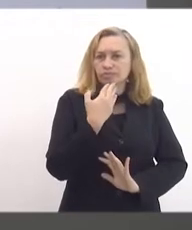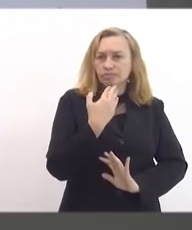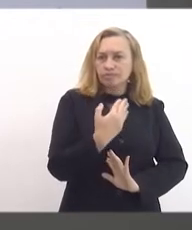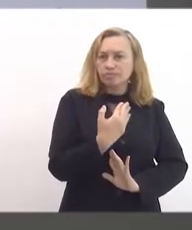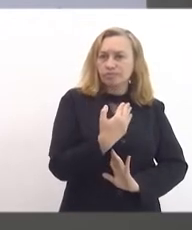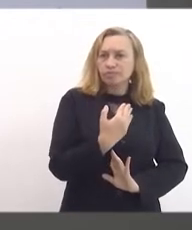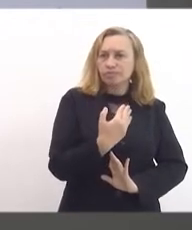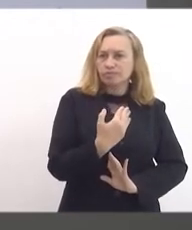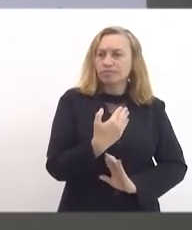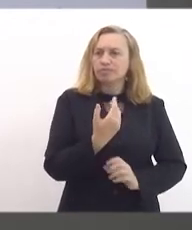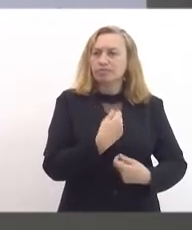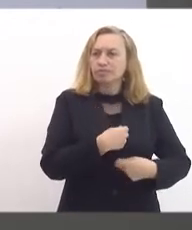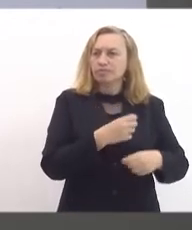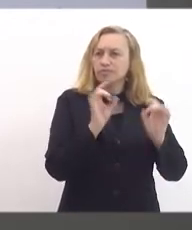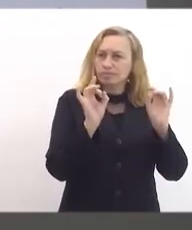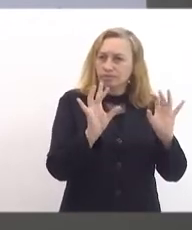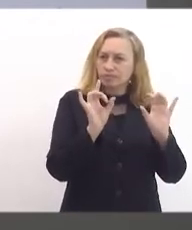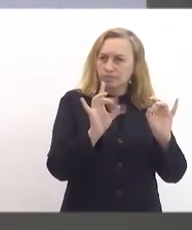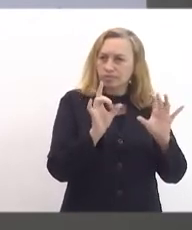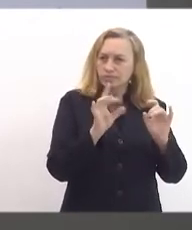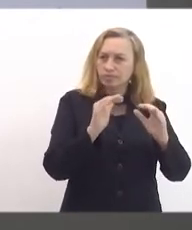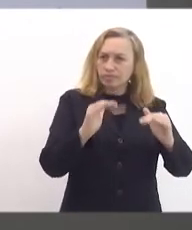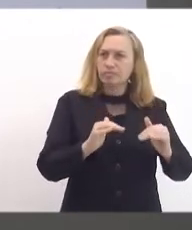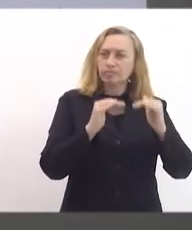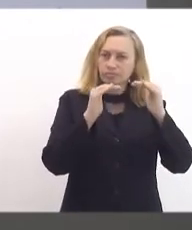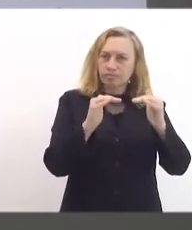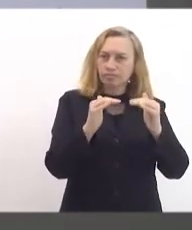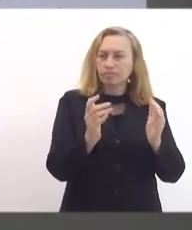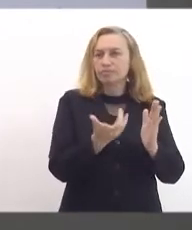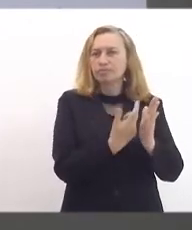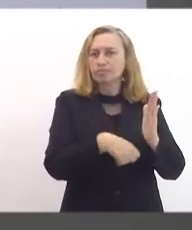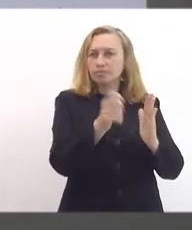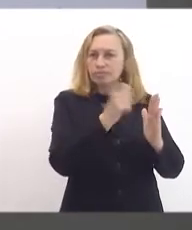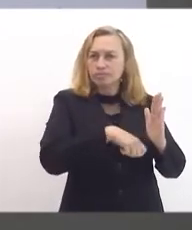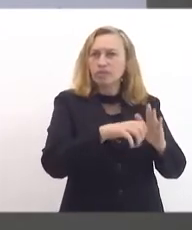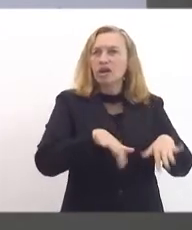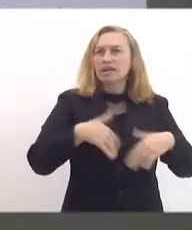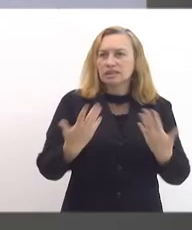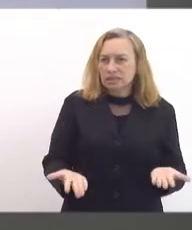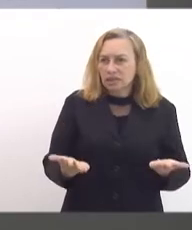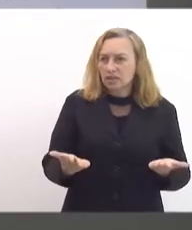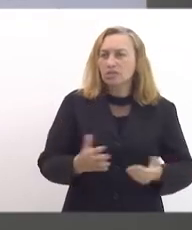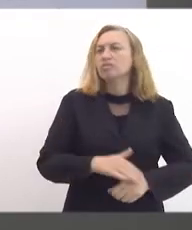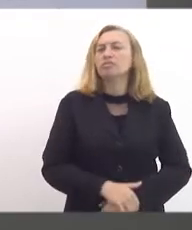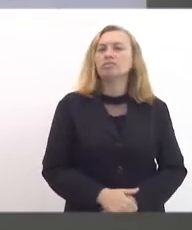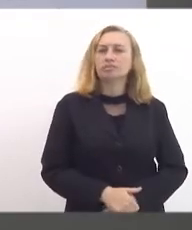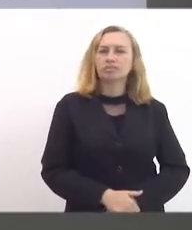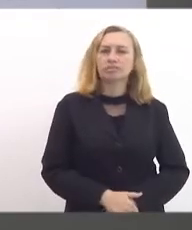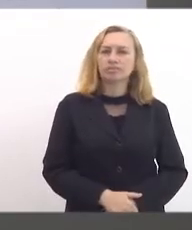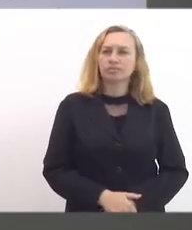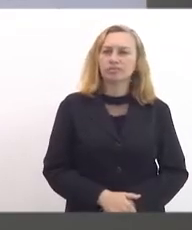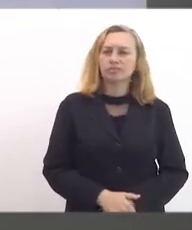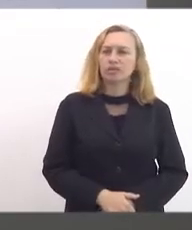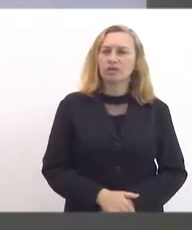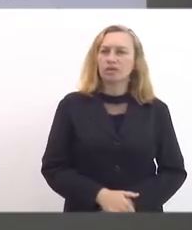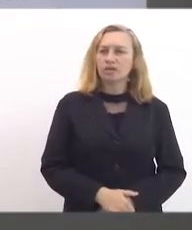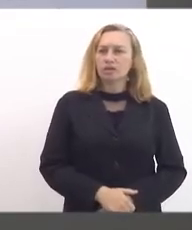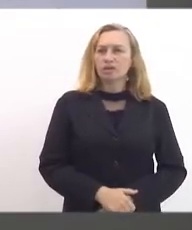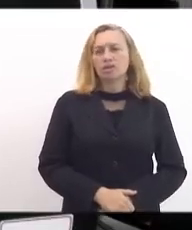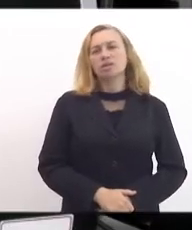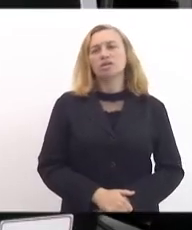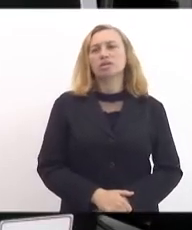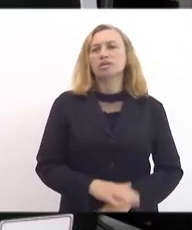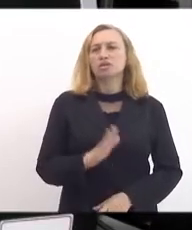regime especial concedido pelo superintendente de tributação então tem aí um rabinho né dessa disposição